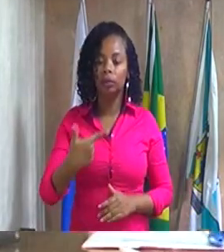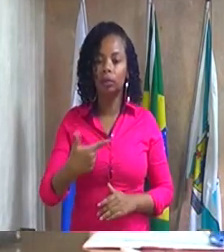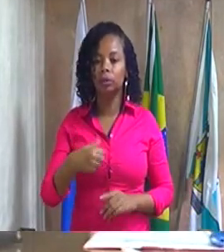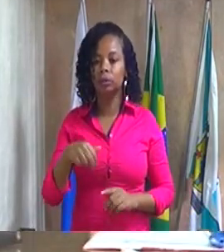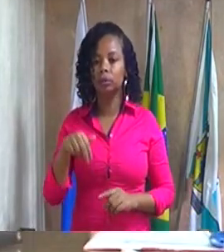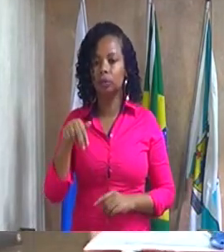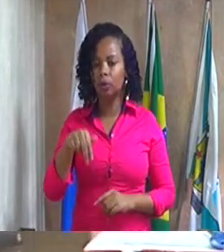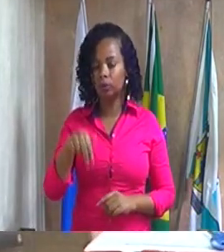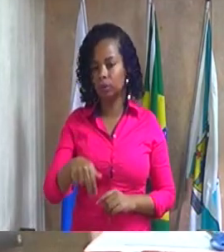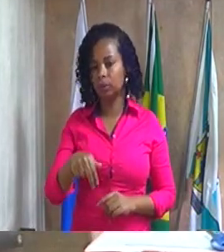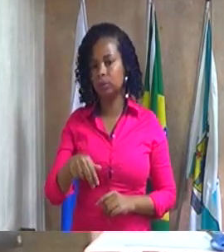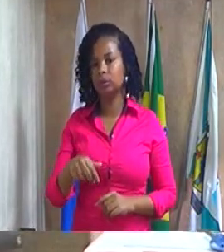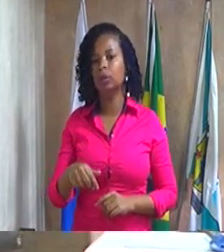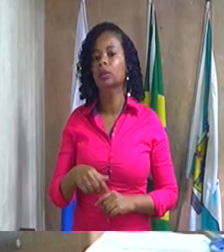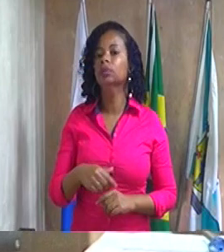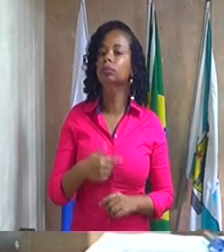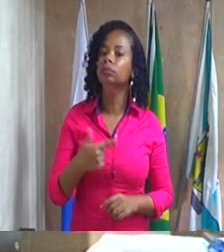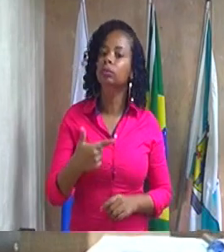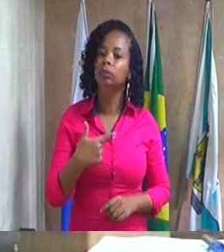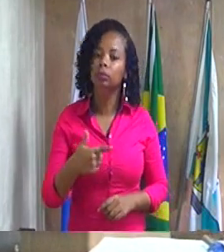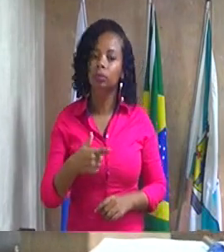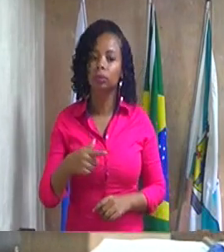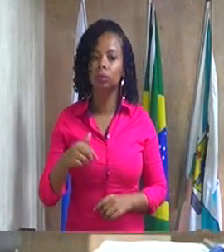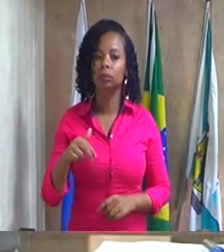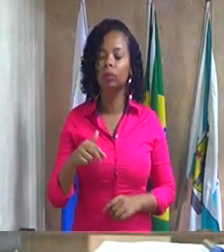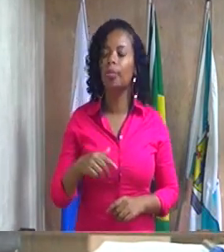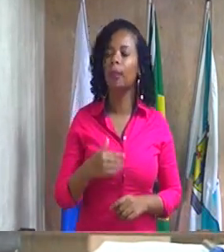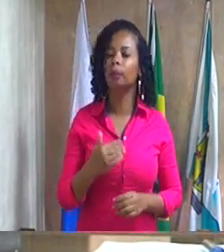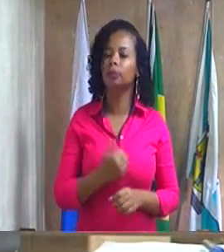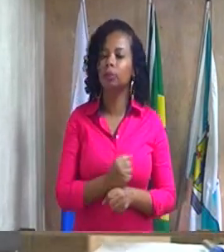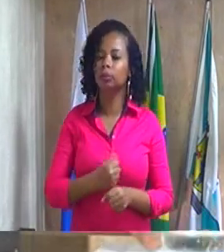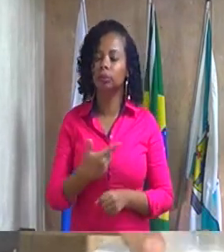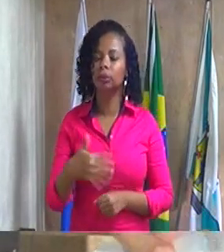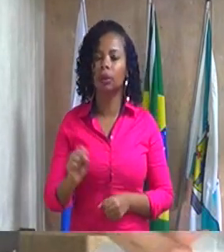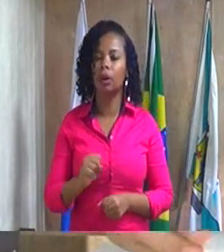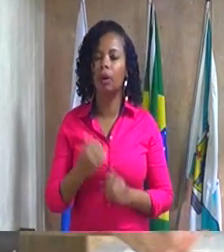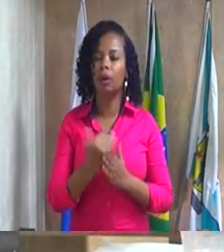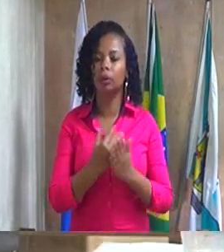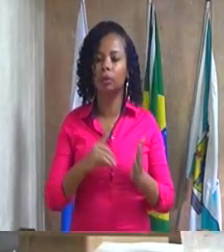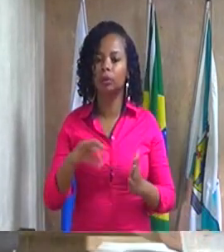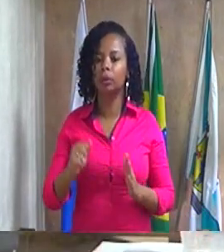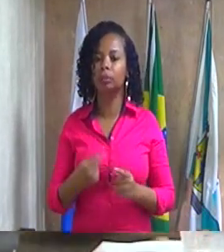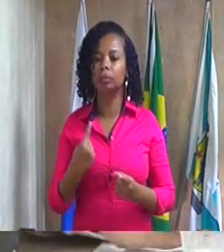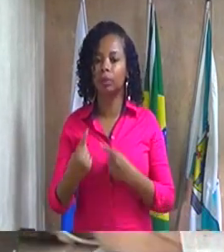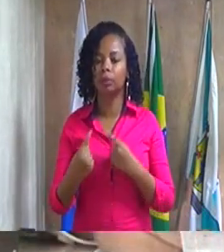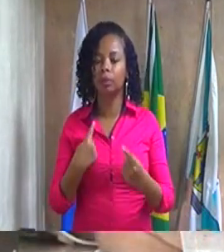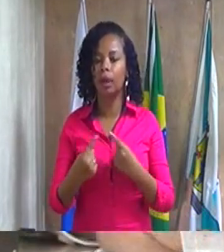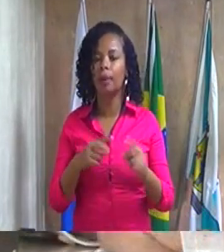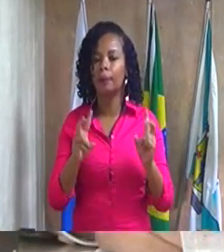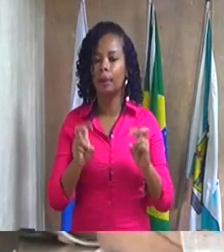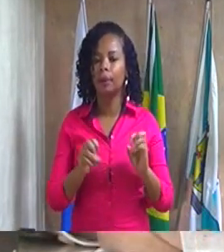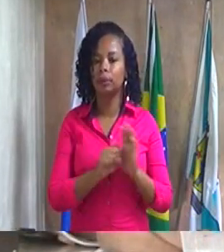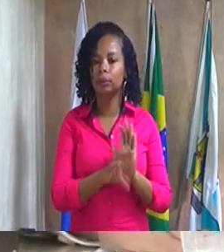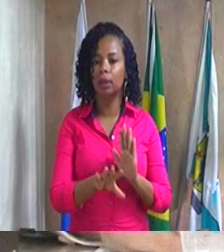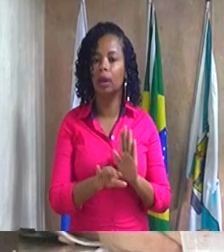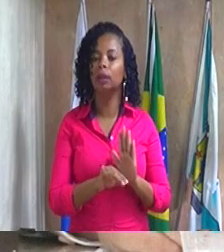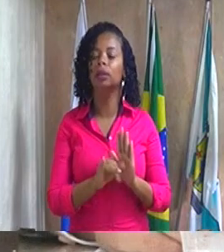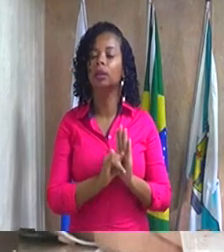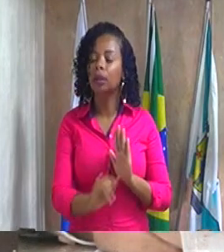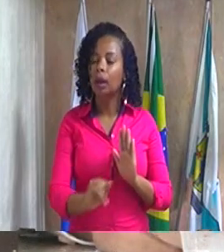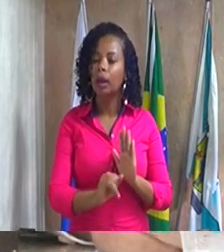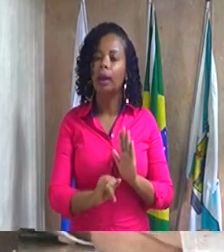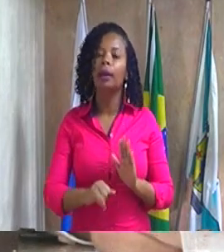2018. Ordem do dia, primeira discussão dos pareceres. Mensagem número 029, gabinete do